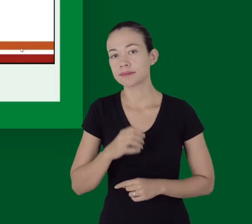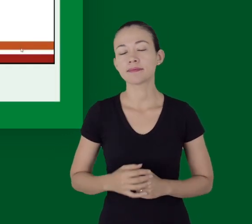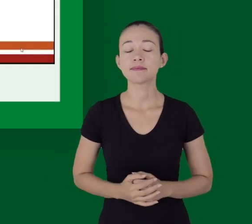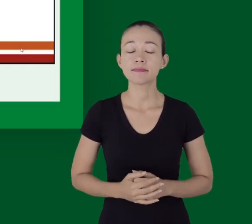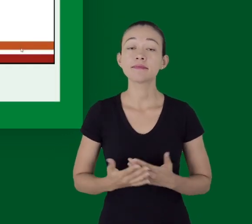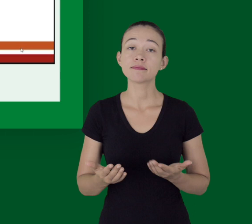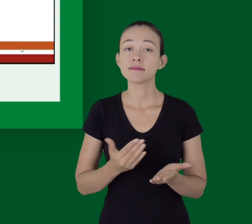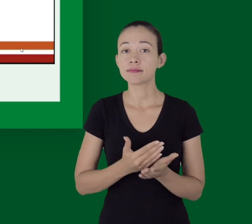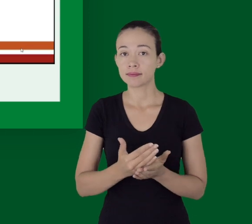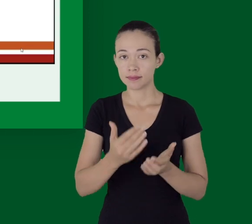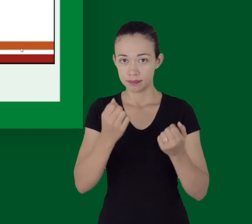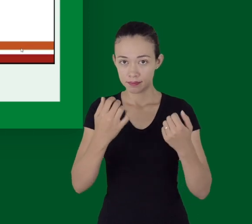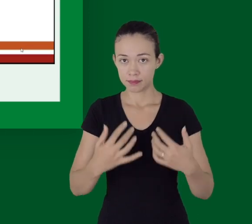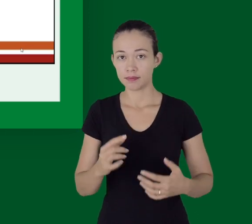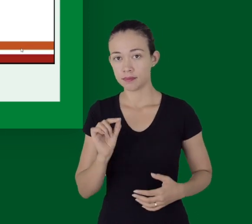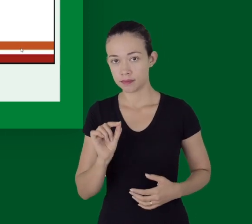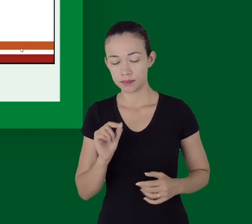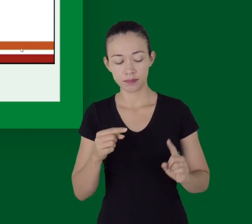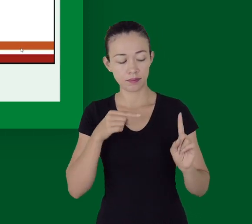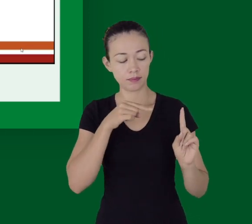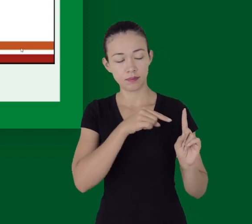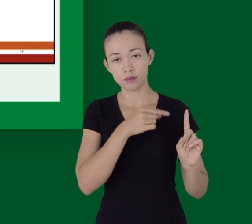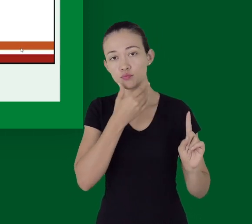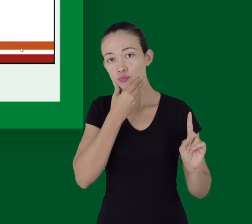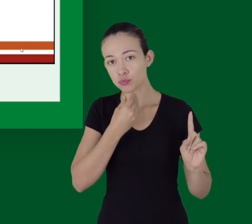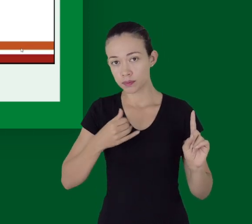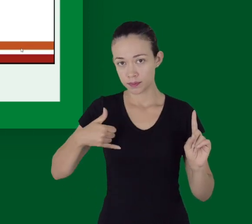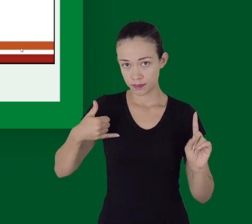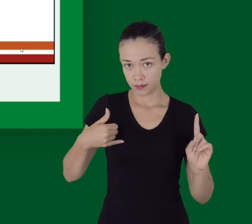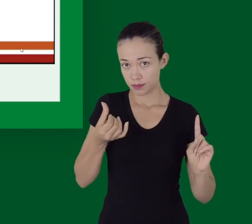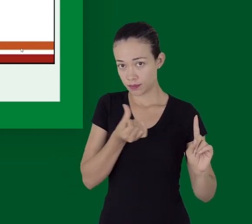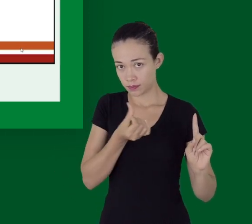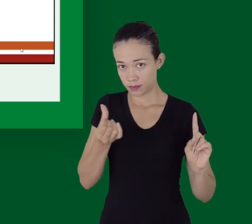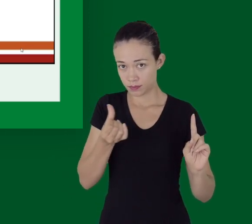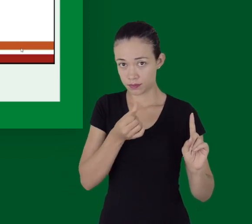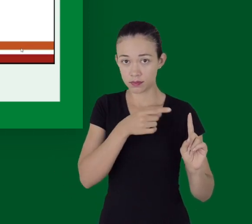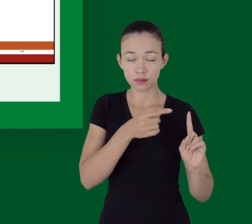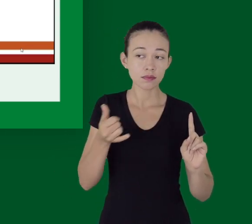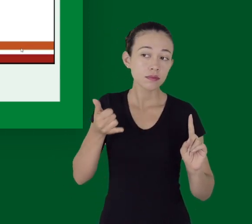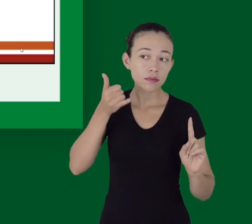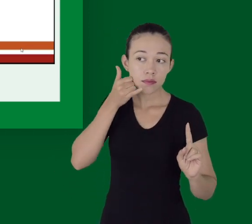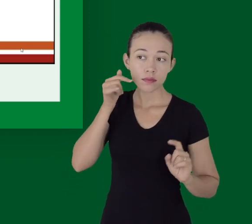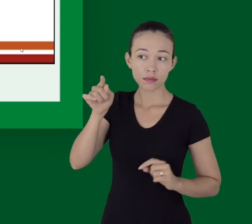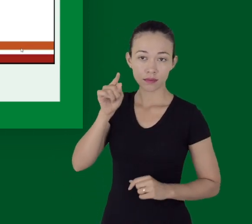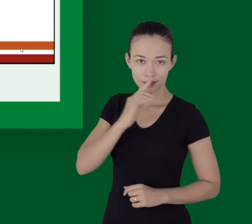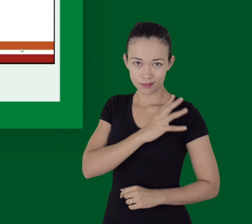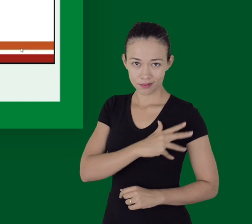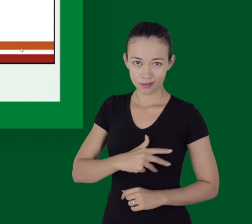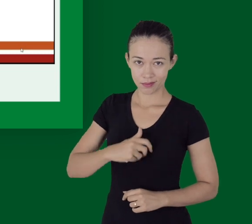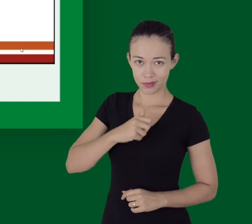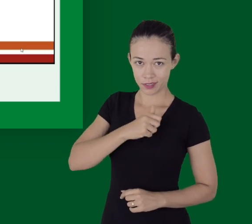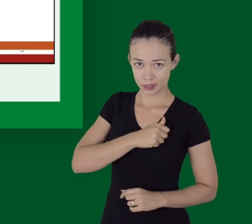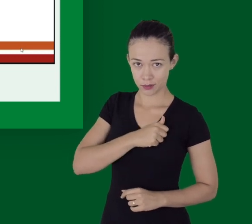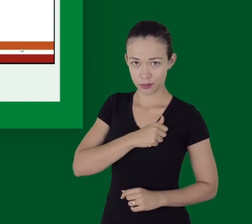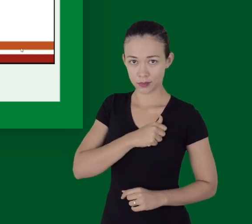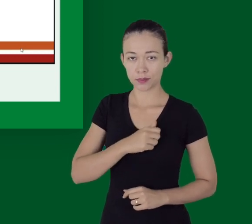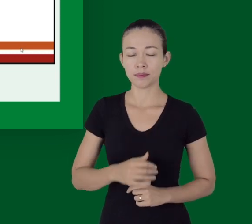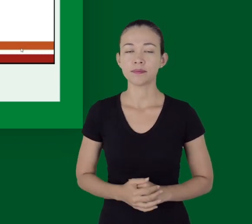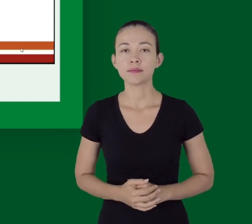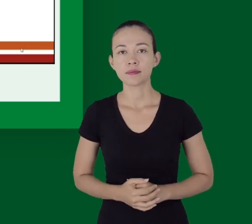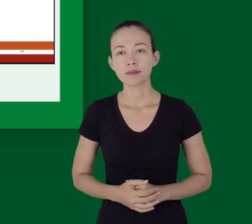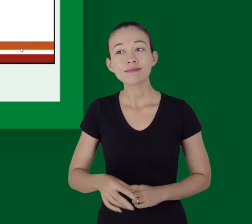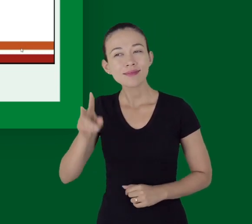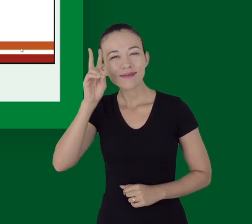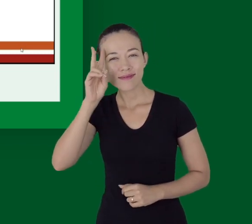clínico de um paciente, um senhor de 66 anos, que liga para o Serviço de Atendimento de Emergência, o SAMU,